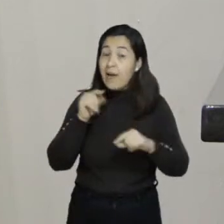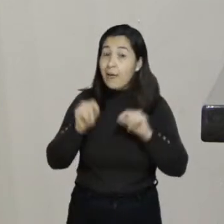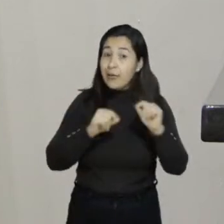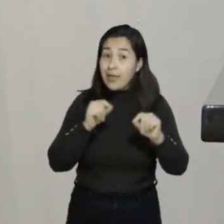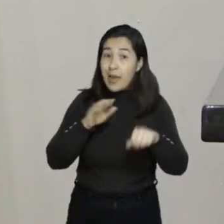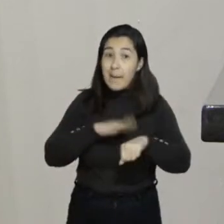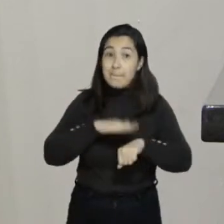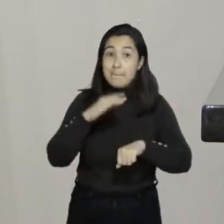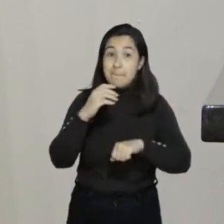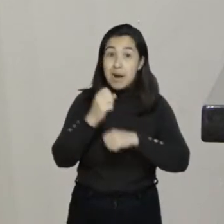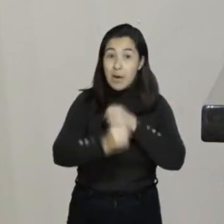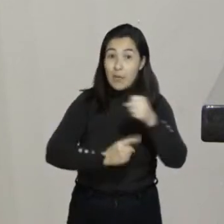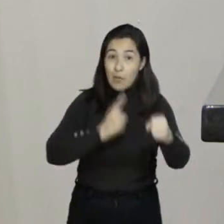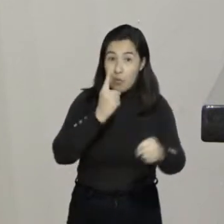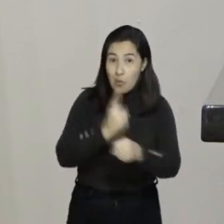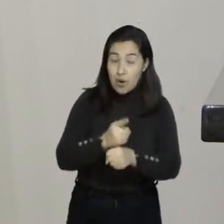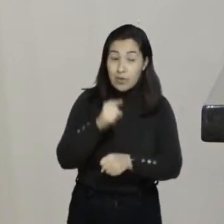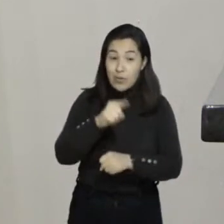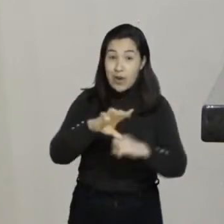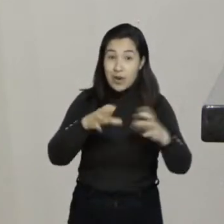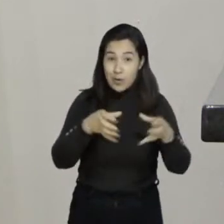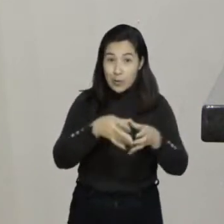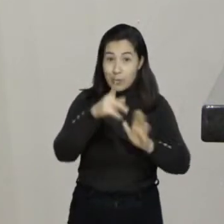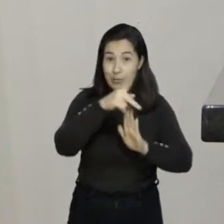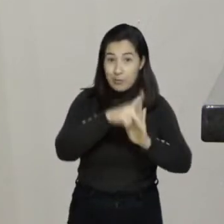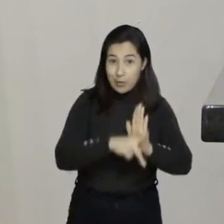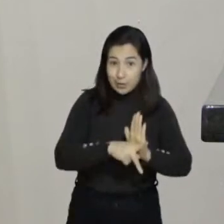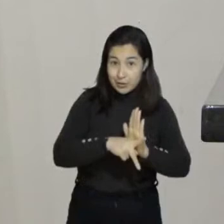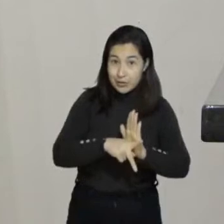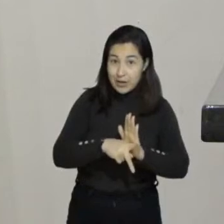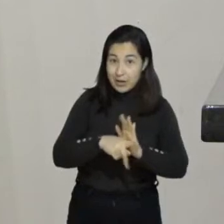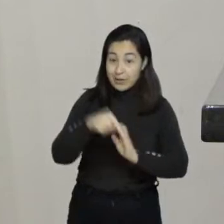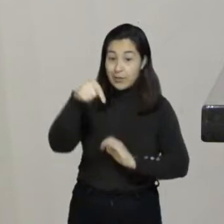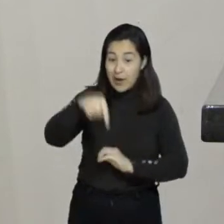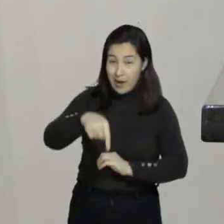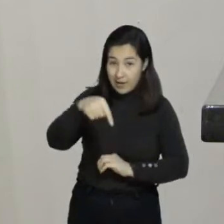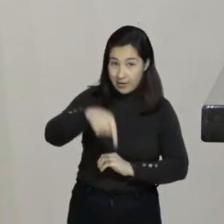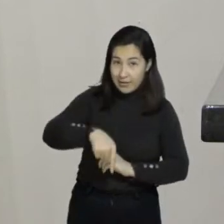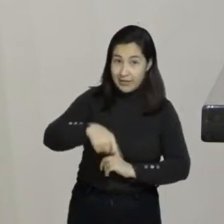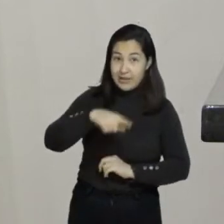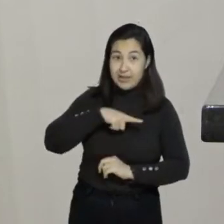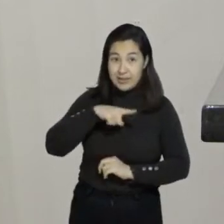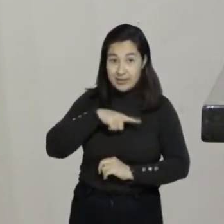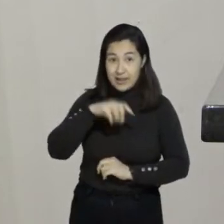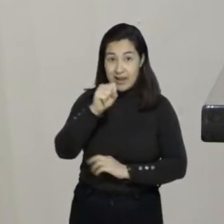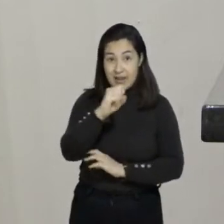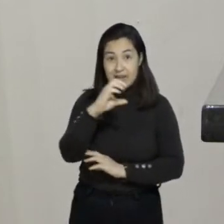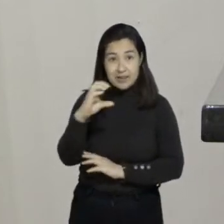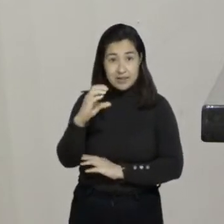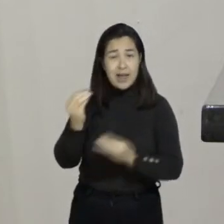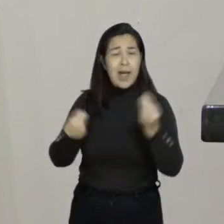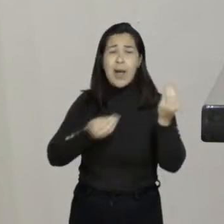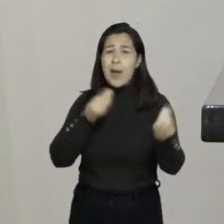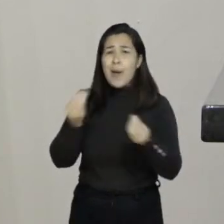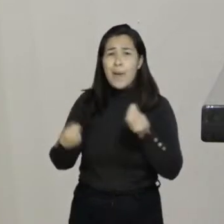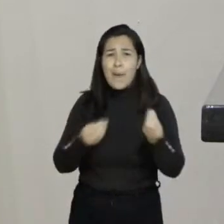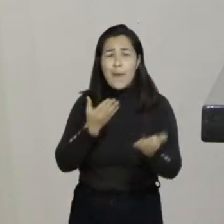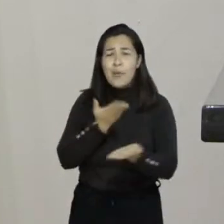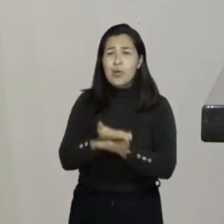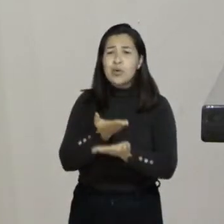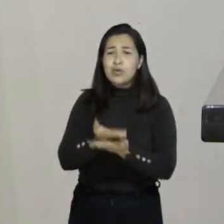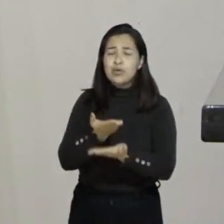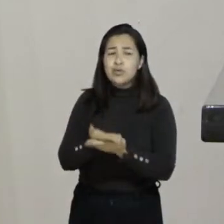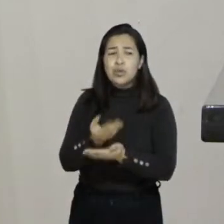a equipe do Blue zones está em Santa Catarina estudando como implementar esta proposta